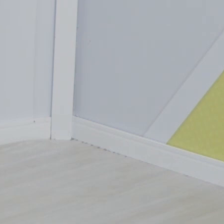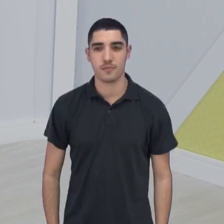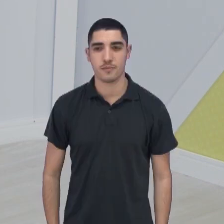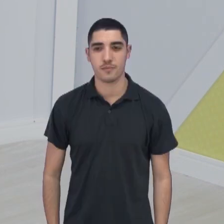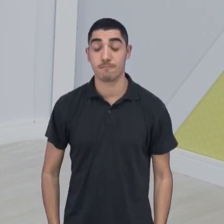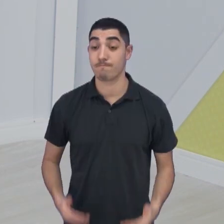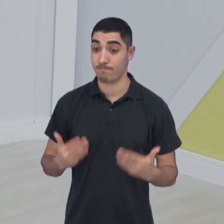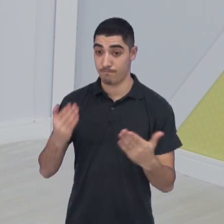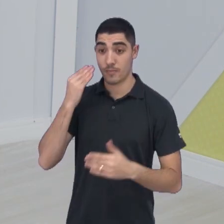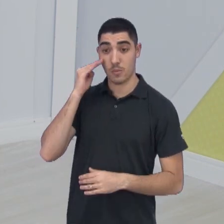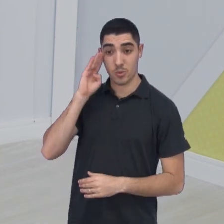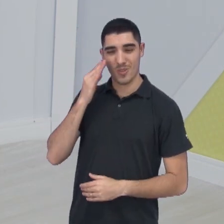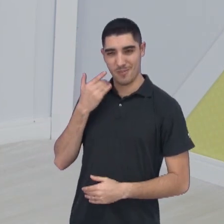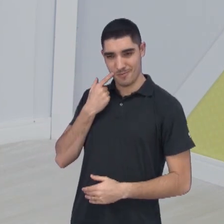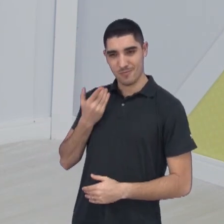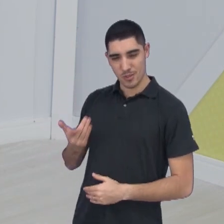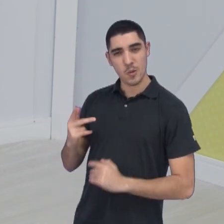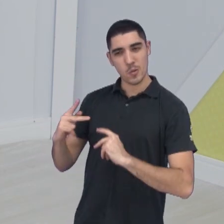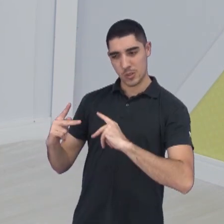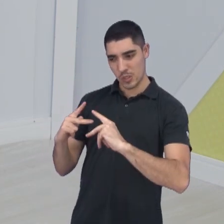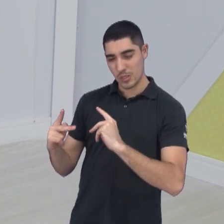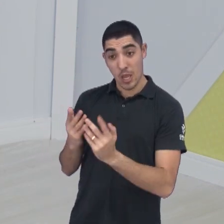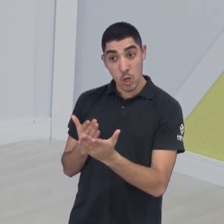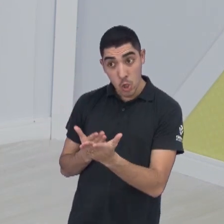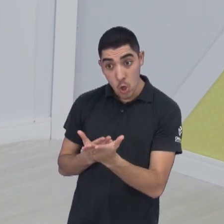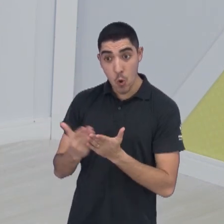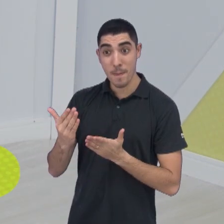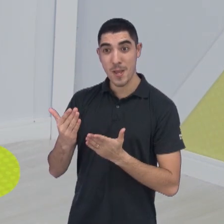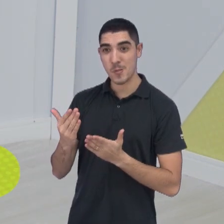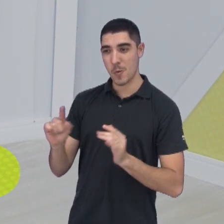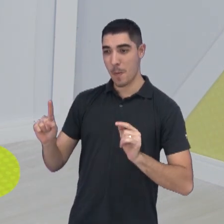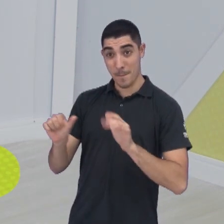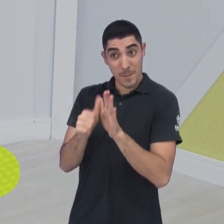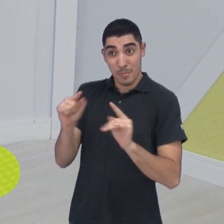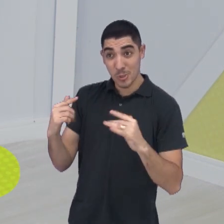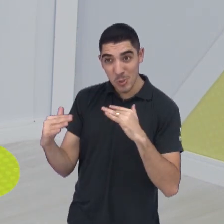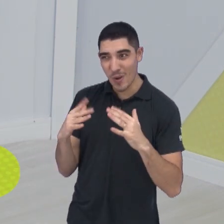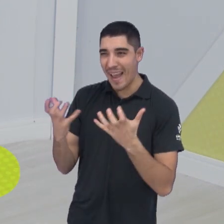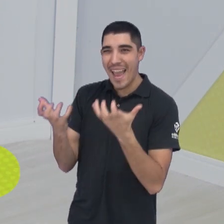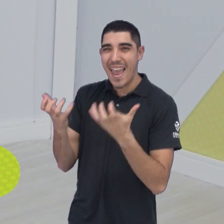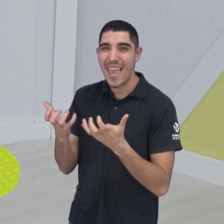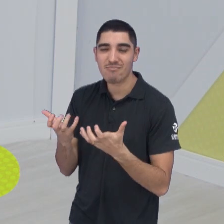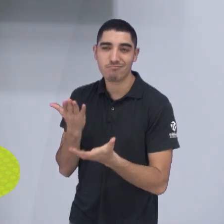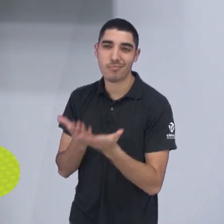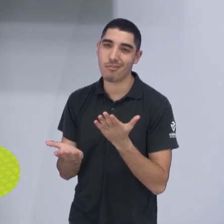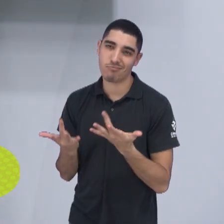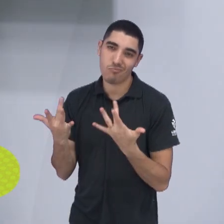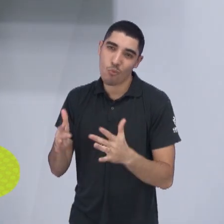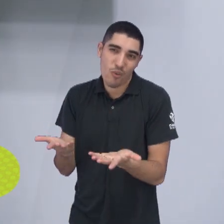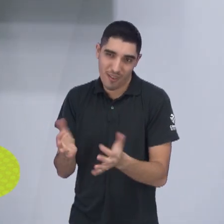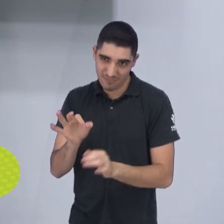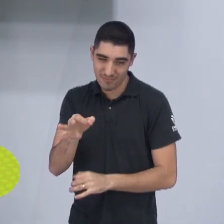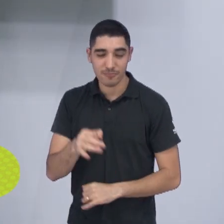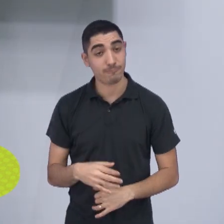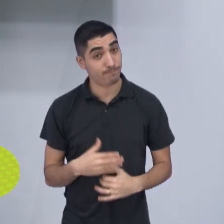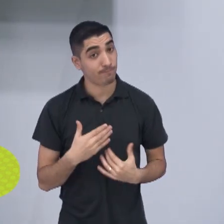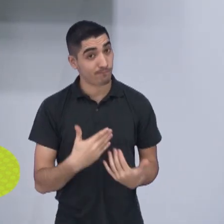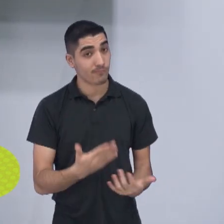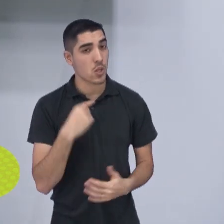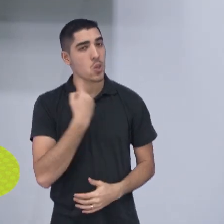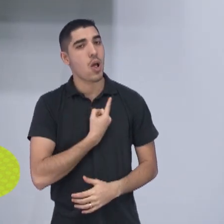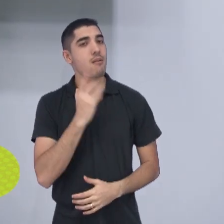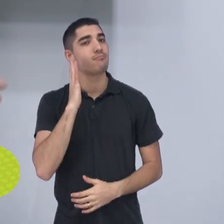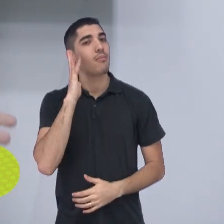Pois é, Brunão, esse começo de campeonato para o São José não é do jeito que o Reinaldo Bacilieri nem o elenco do São José gostaria, né? A gente achou